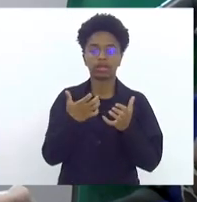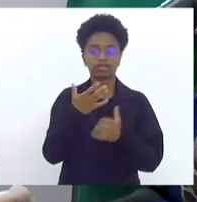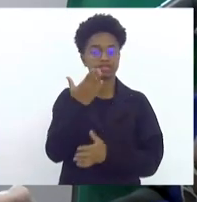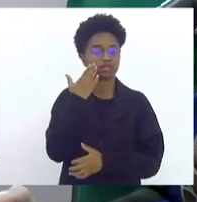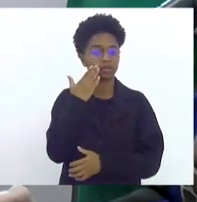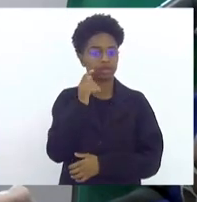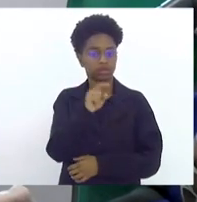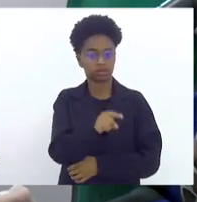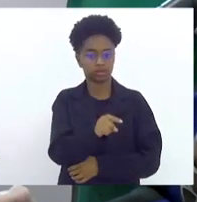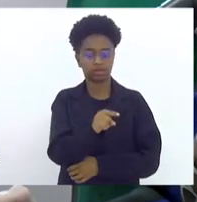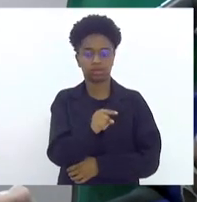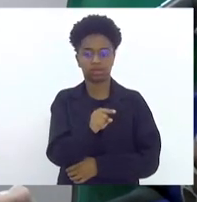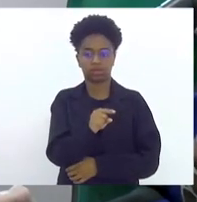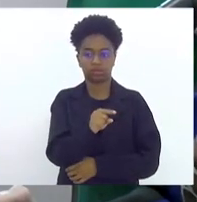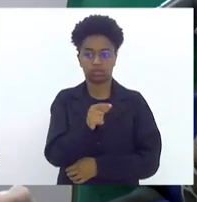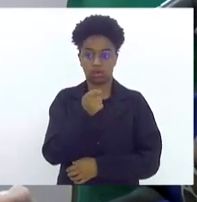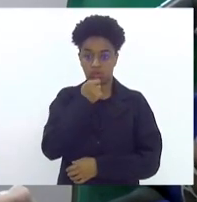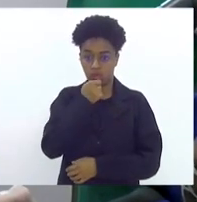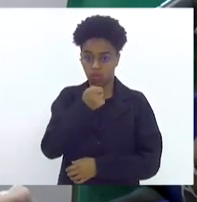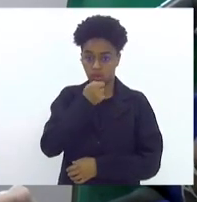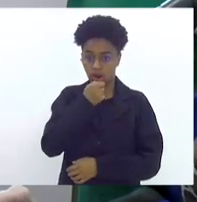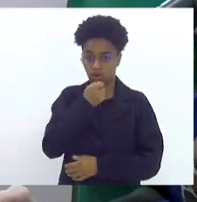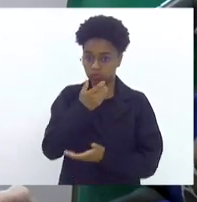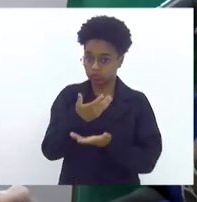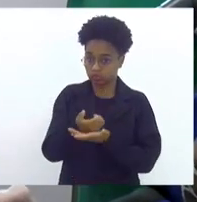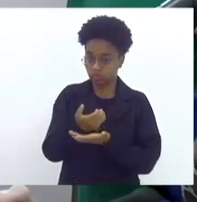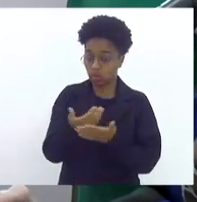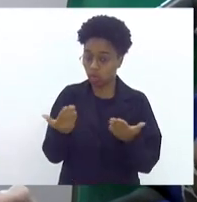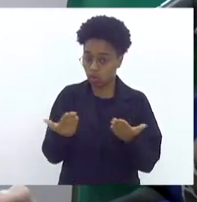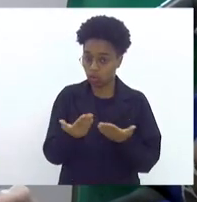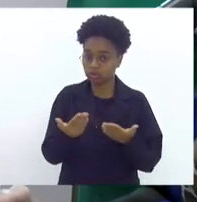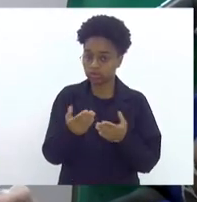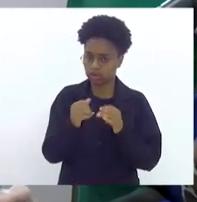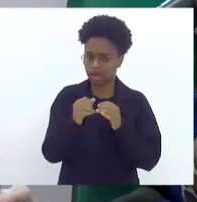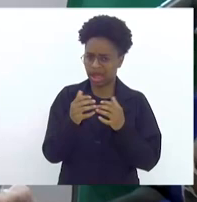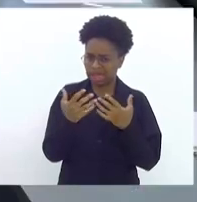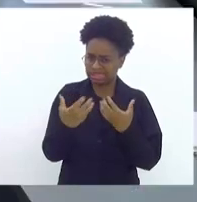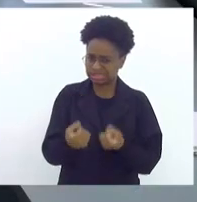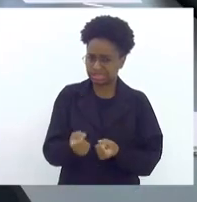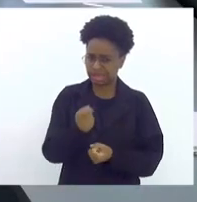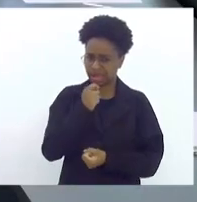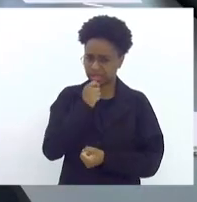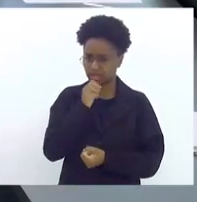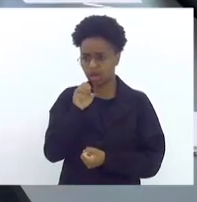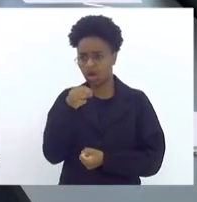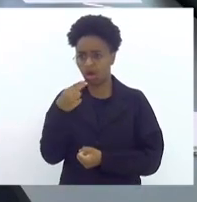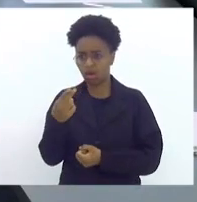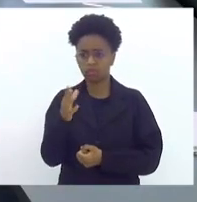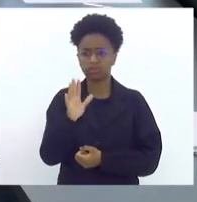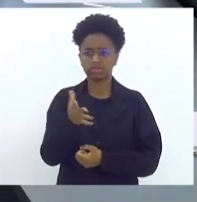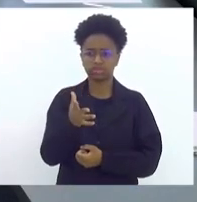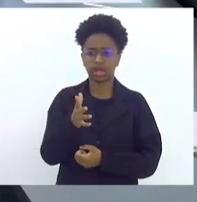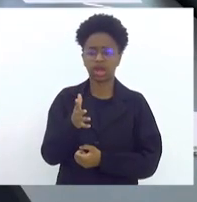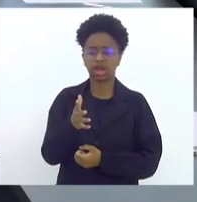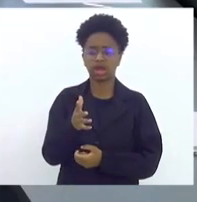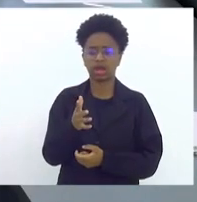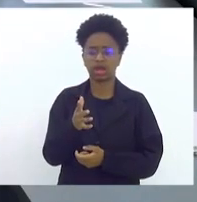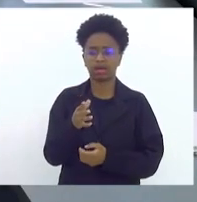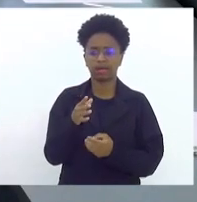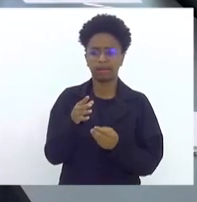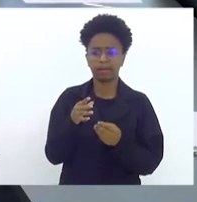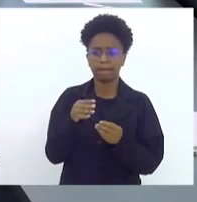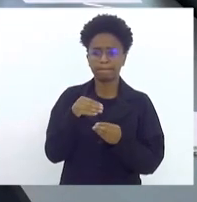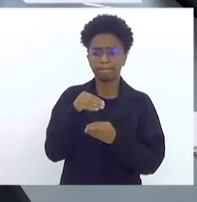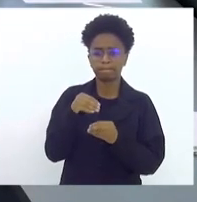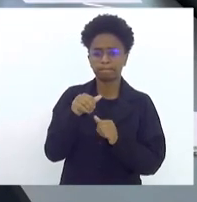seguinte a parte do áudio Hoje ele ainda é aceito ou ele já está manipulado como print como passa isso